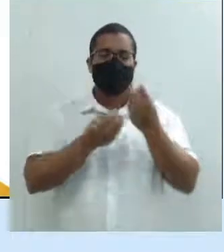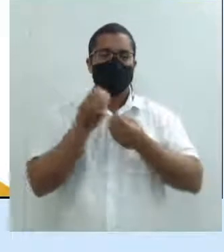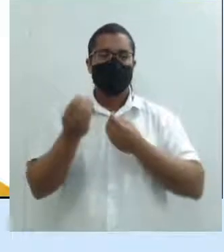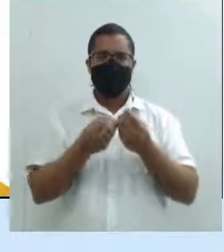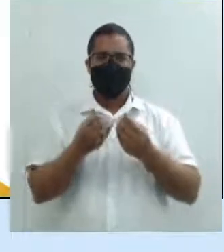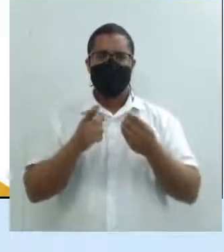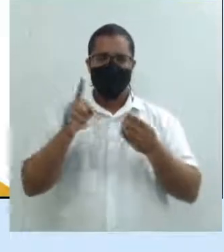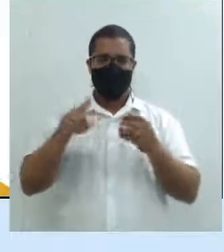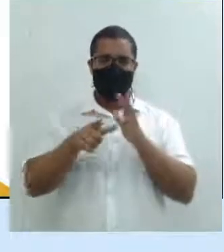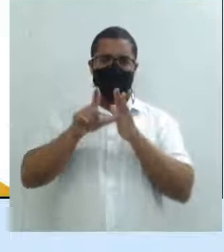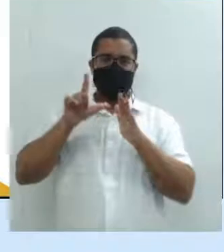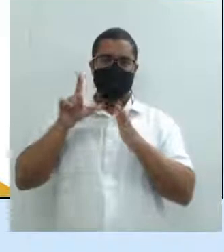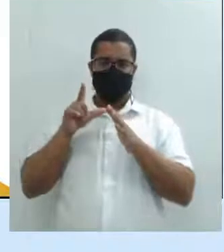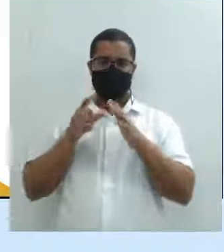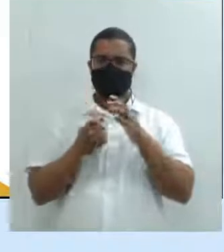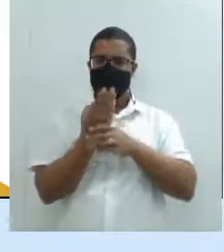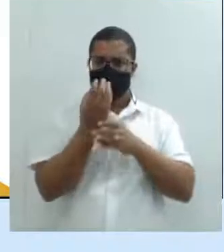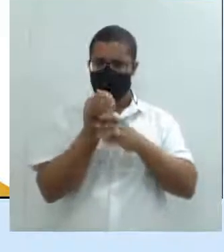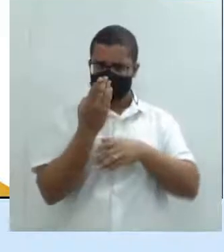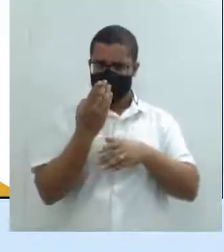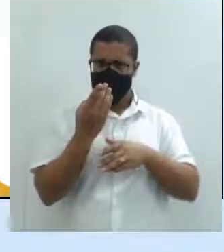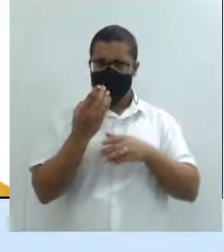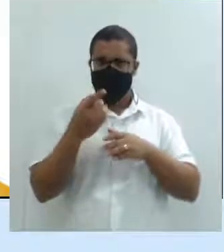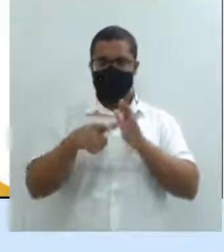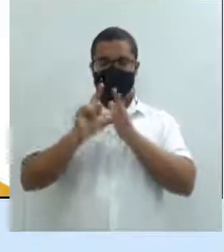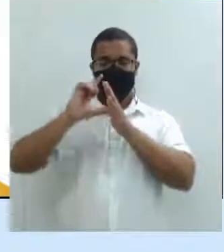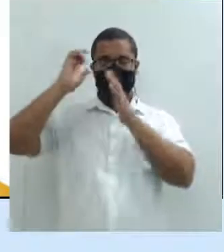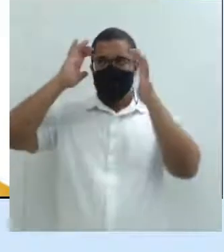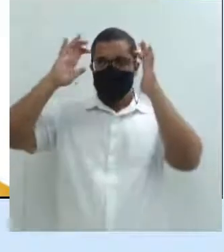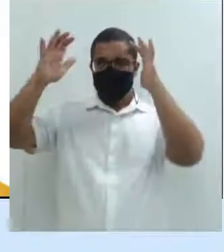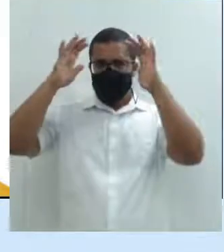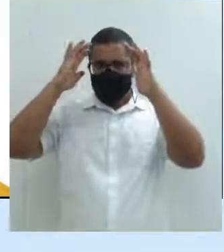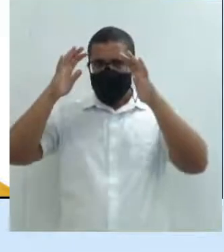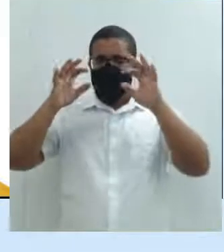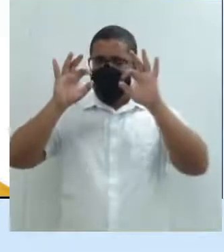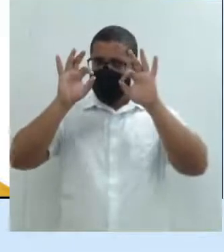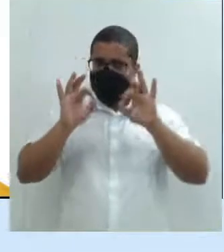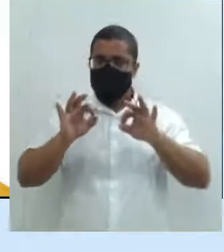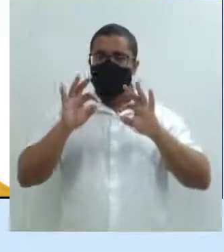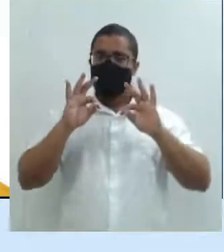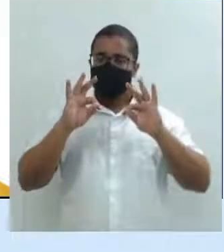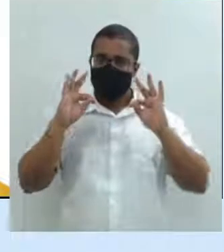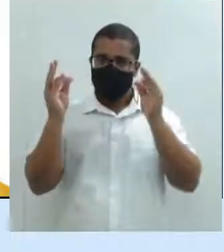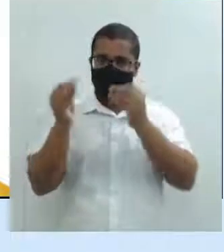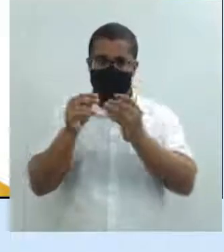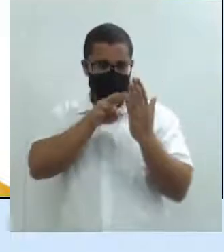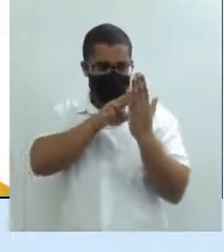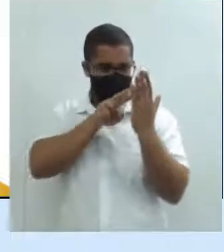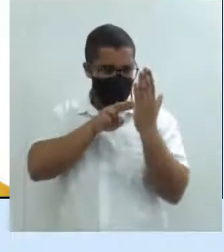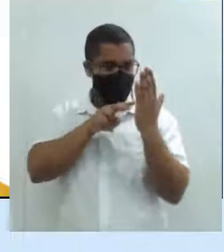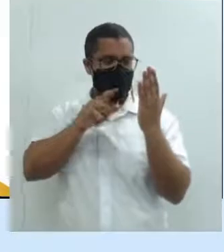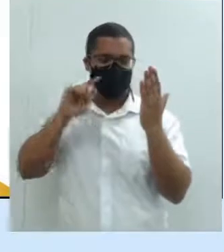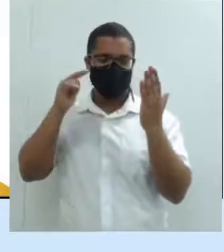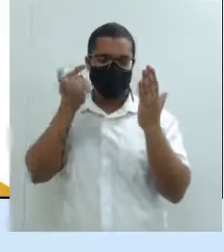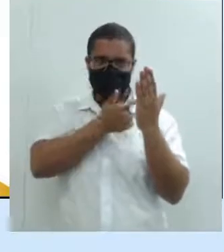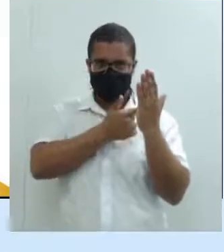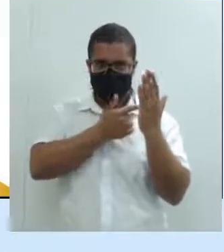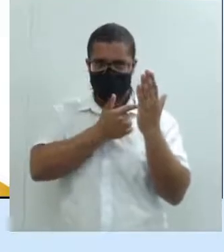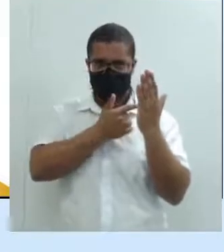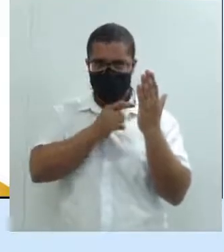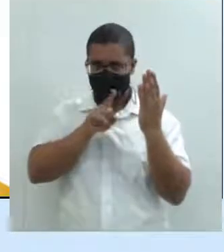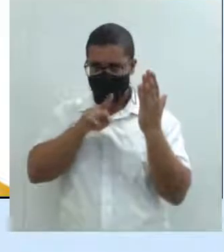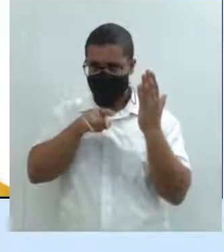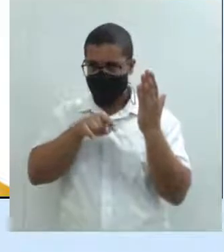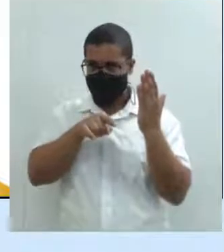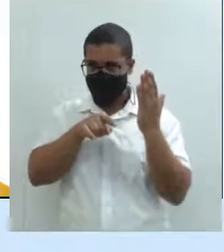à produção? Será que ele pensa antes para poder garantir o riso, a graça desse tipo de